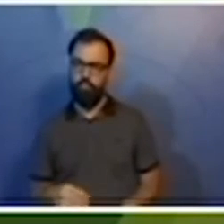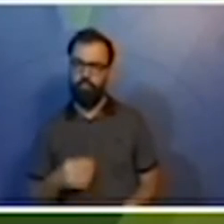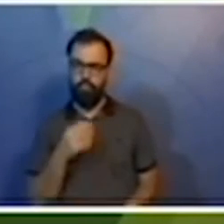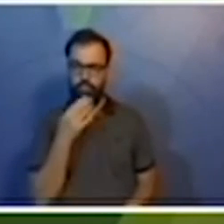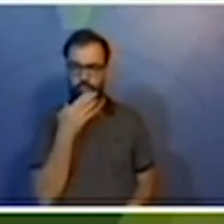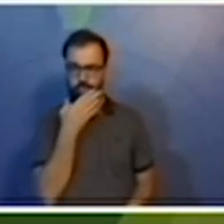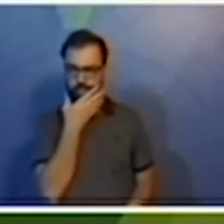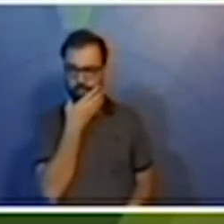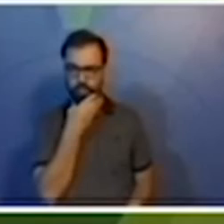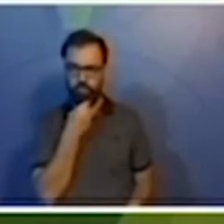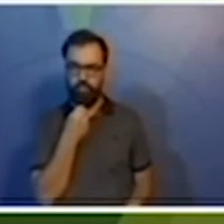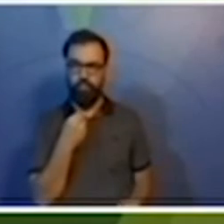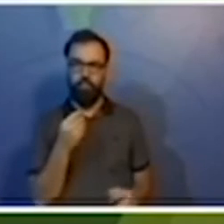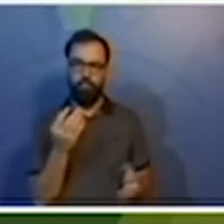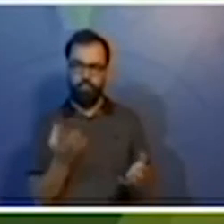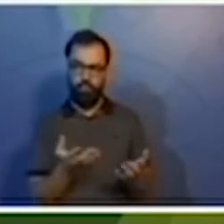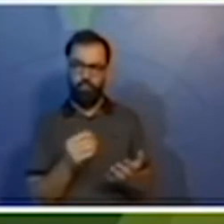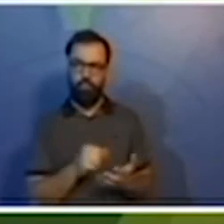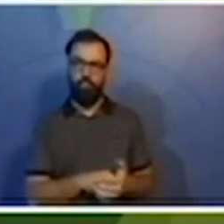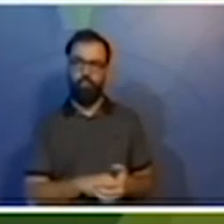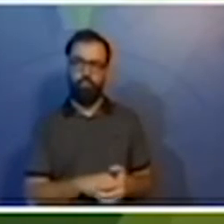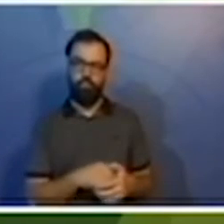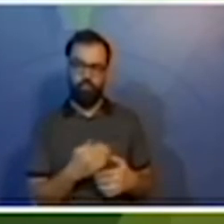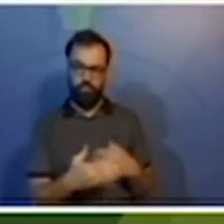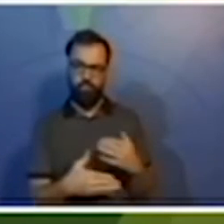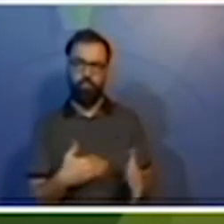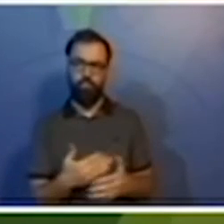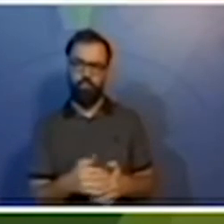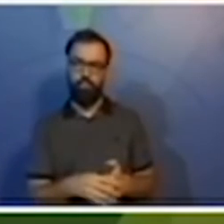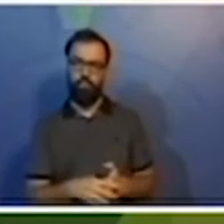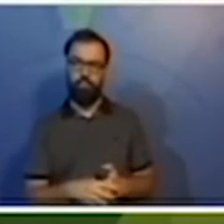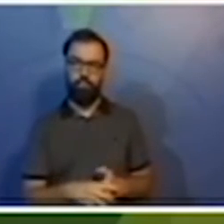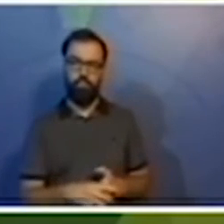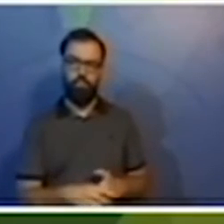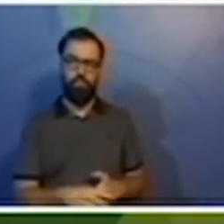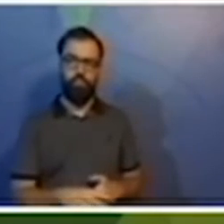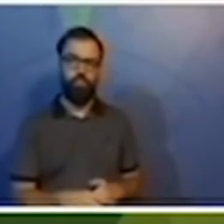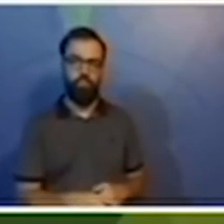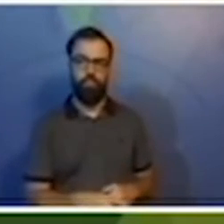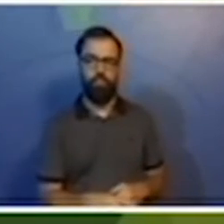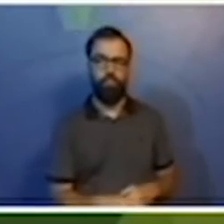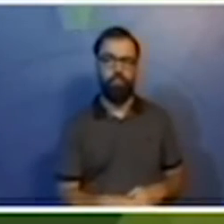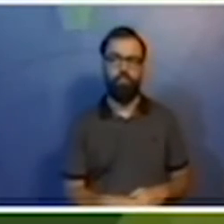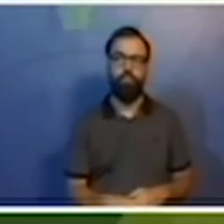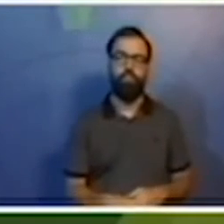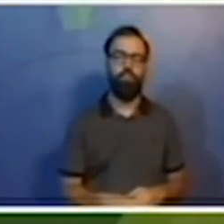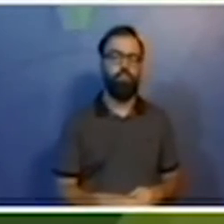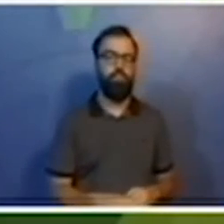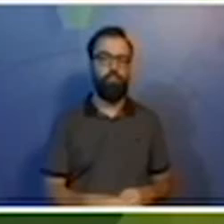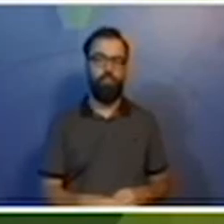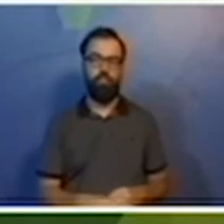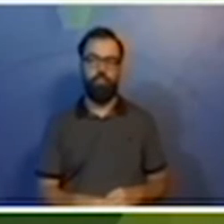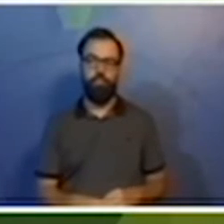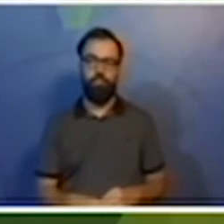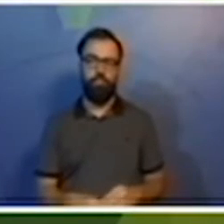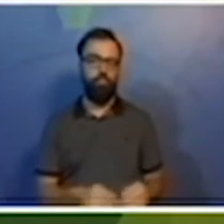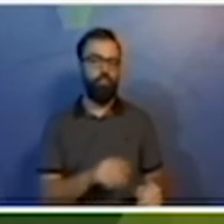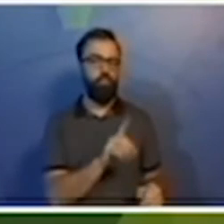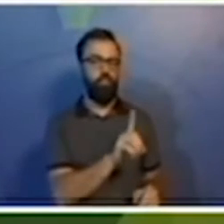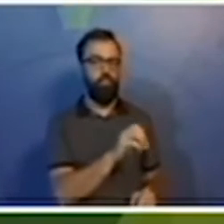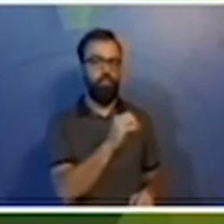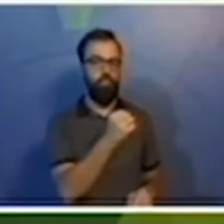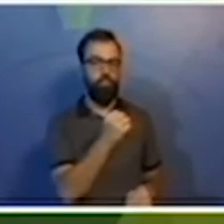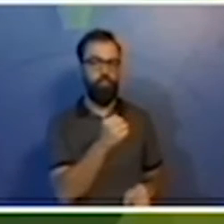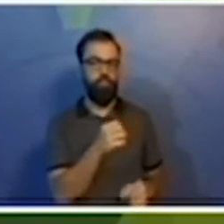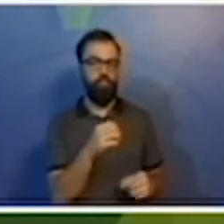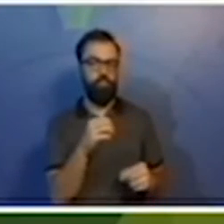passo. Agora eu já vou fazer mais direto, certo? Como não tenho o que fazer aqui, ó, 180 menos